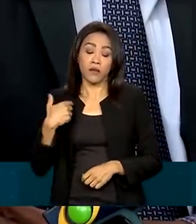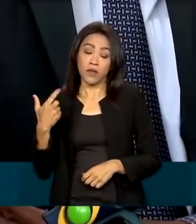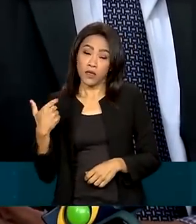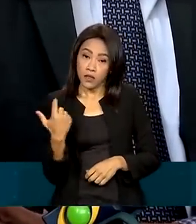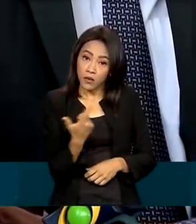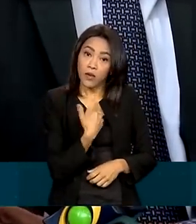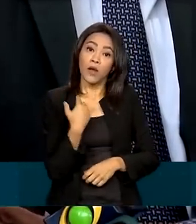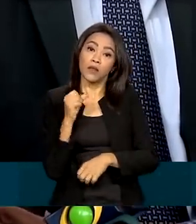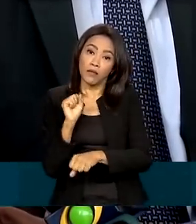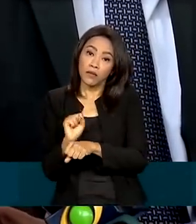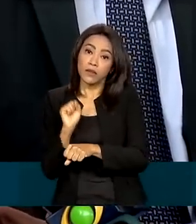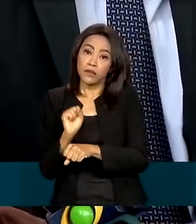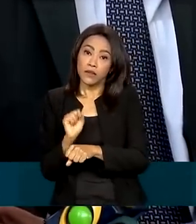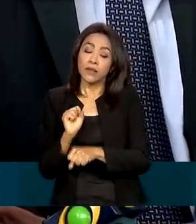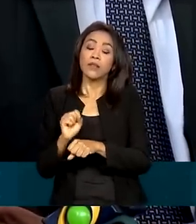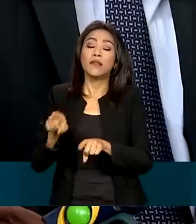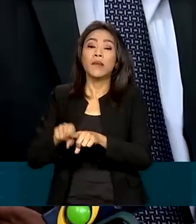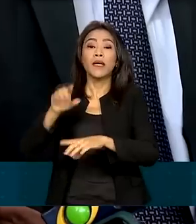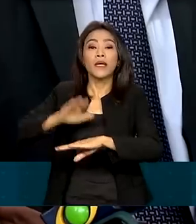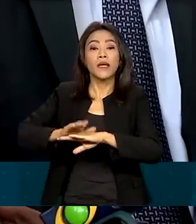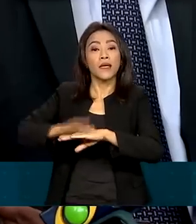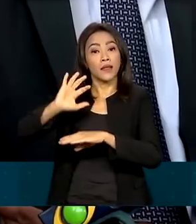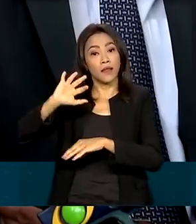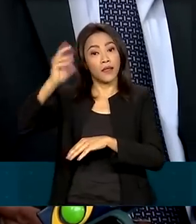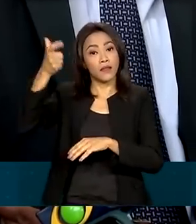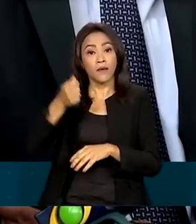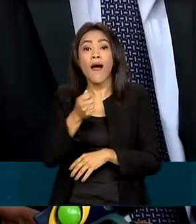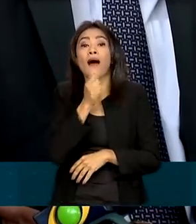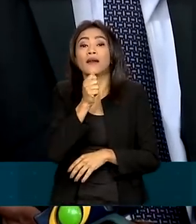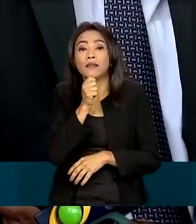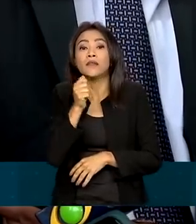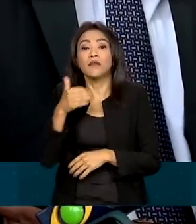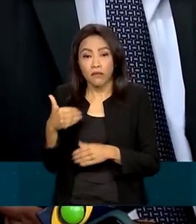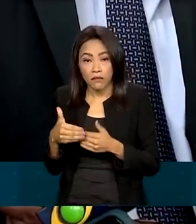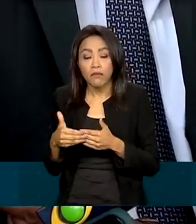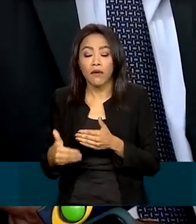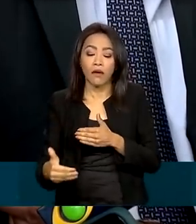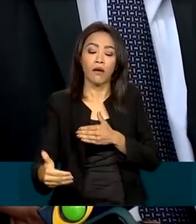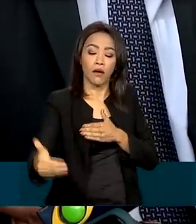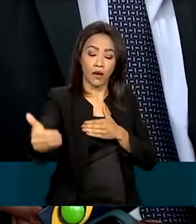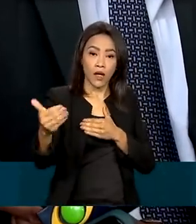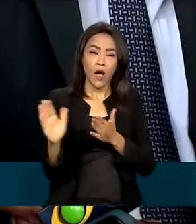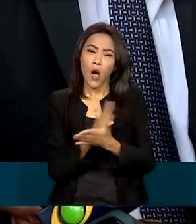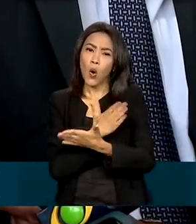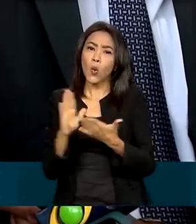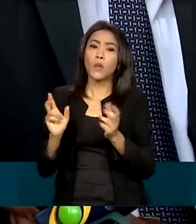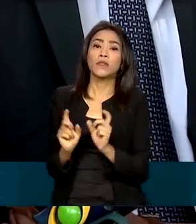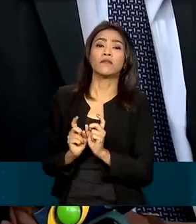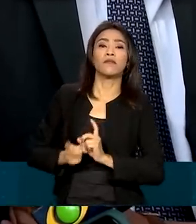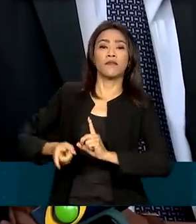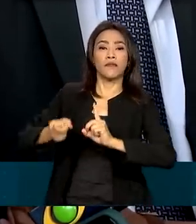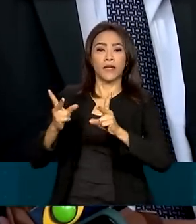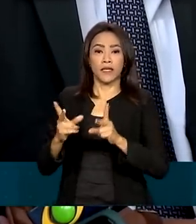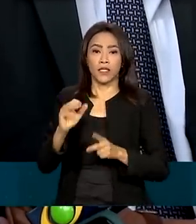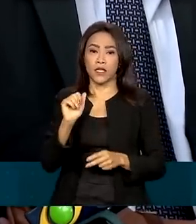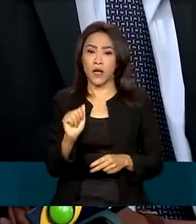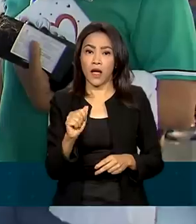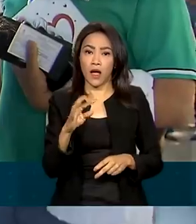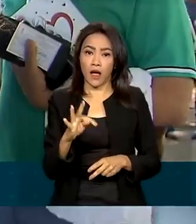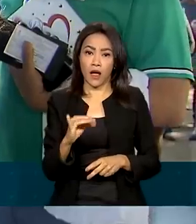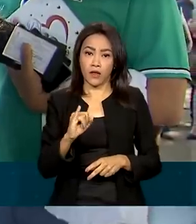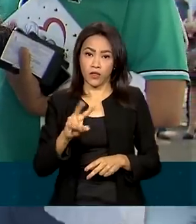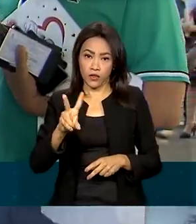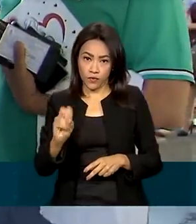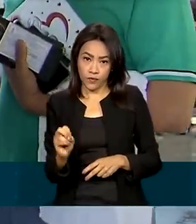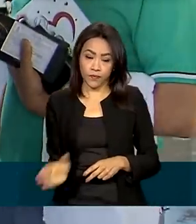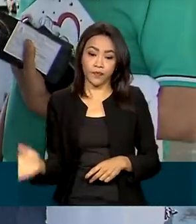disso estariam incluídas as decisões que a Petrobras ainda está tomando em relação a algumas vendas de ativos, que estão em curso nesse momento. Já